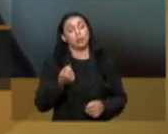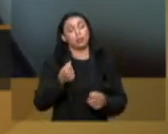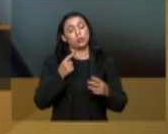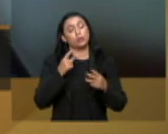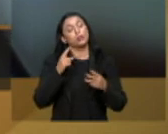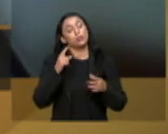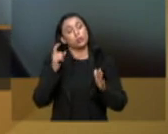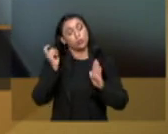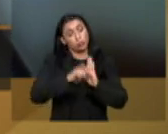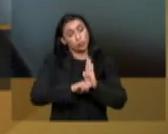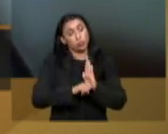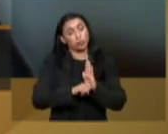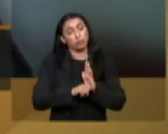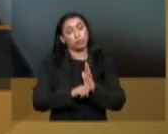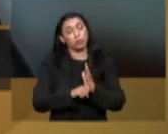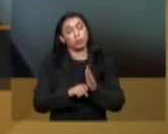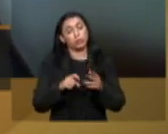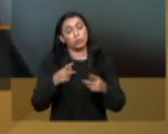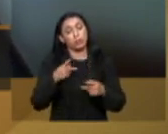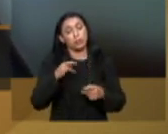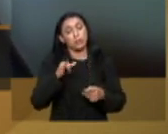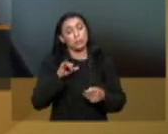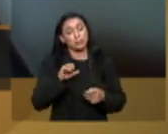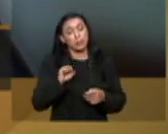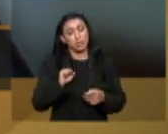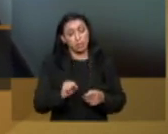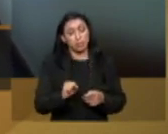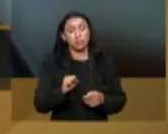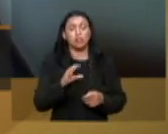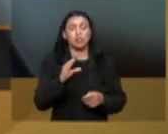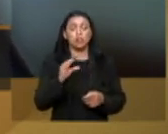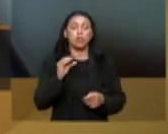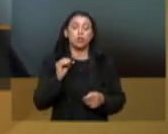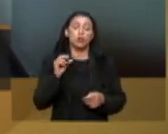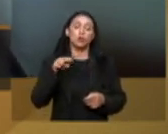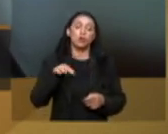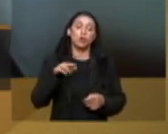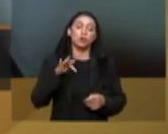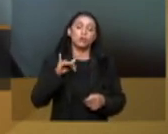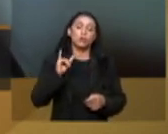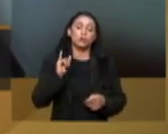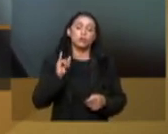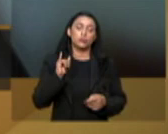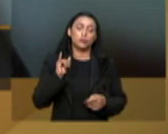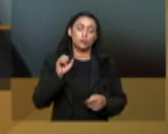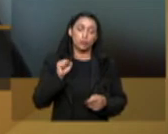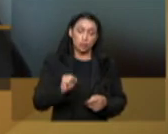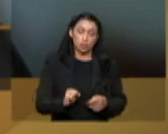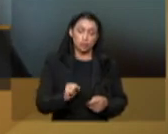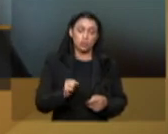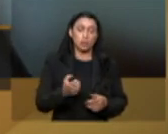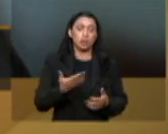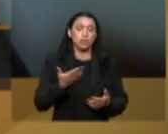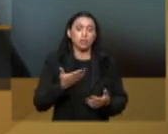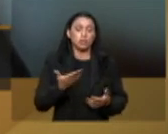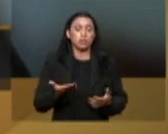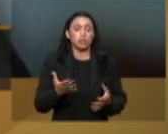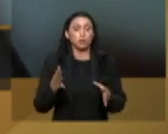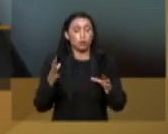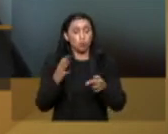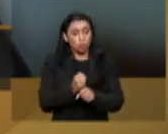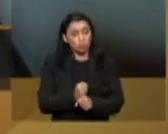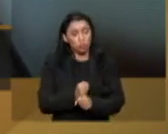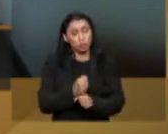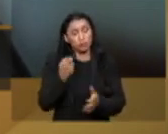COFINS incidentes sobre receitas financeiras oferidas por pessoas jurídicas sujeitas ao regime cumulativo